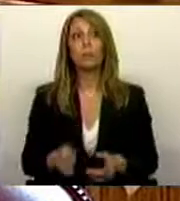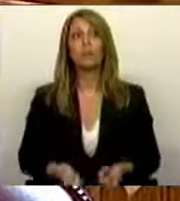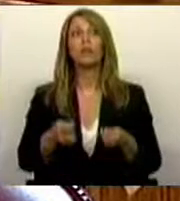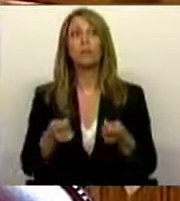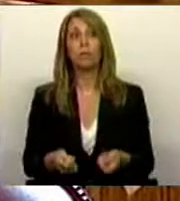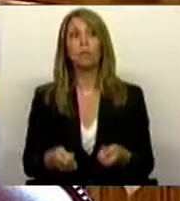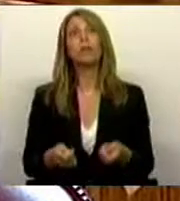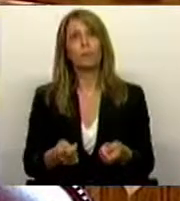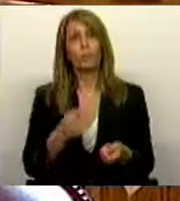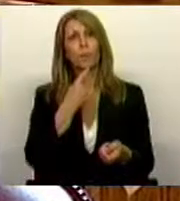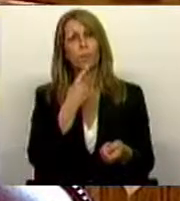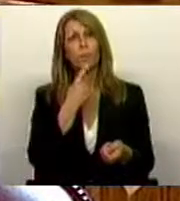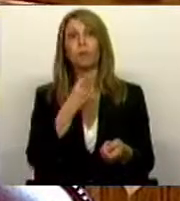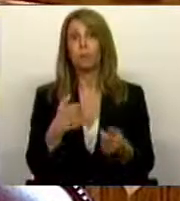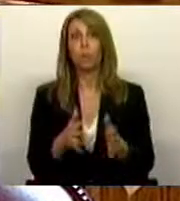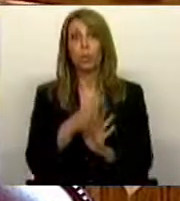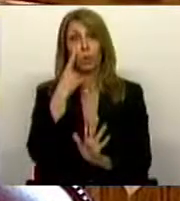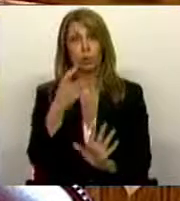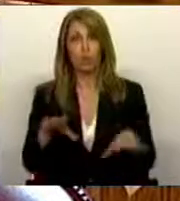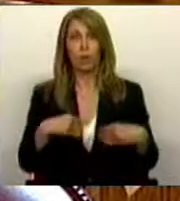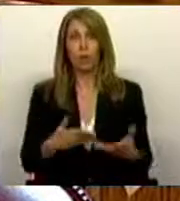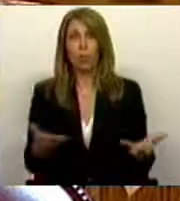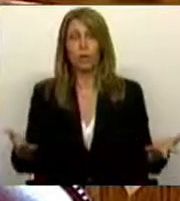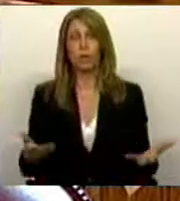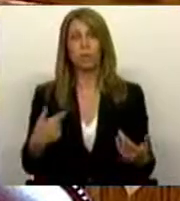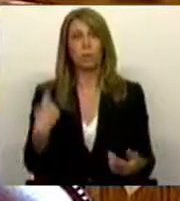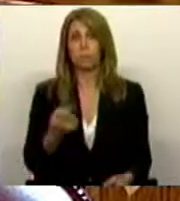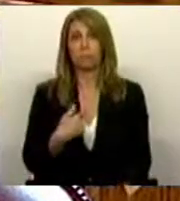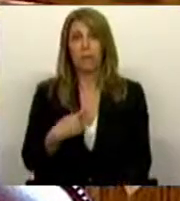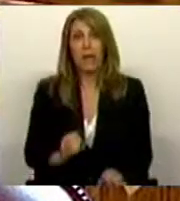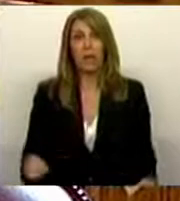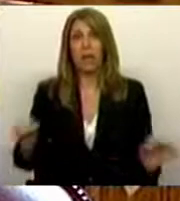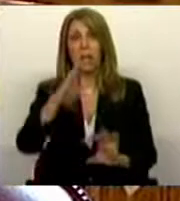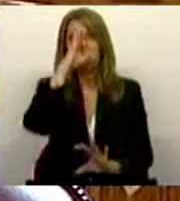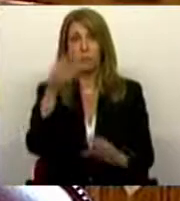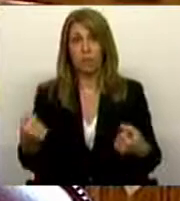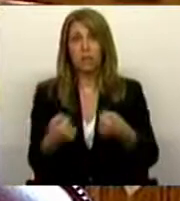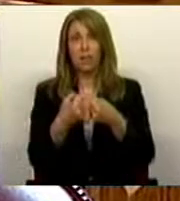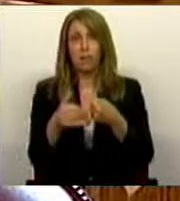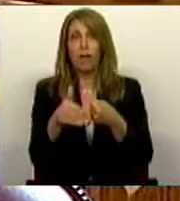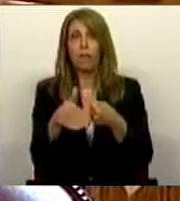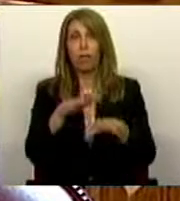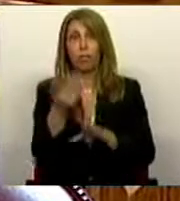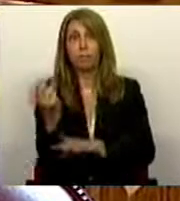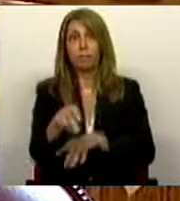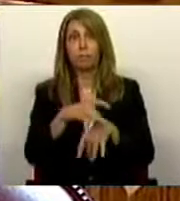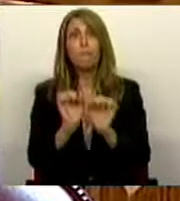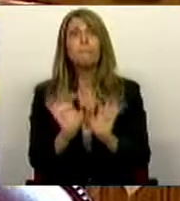investimento considerável e que todos reconhecem. Nenhum de nós sabia nessa altura o desafio que tínhamos pela frente com a chegada da